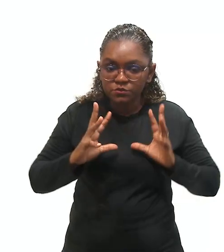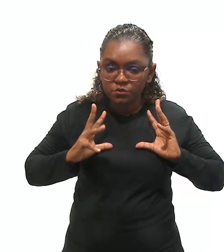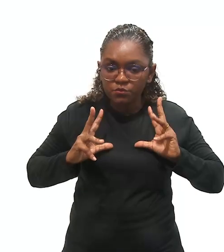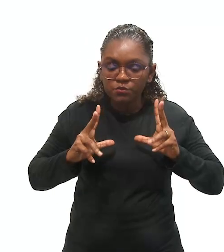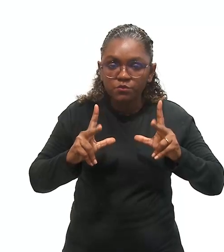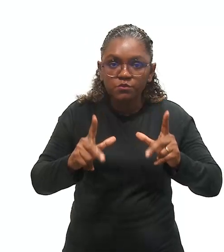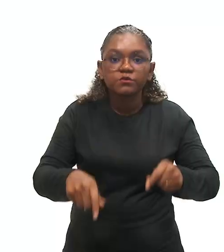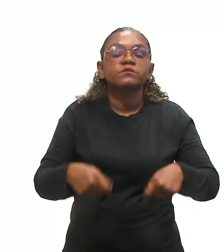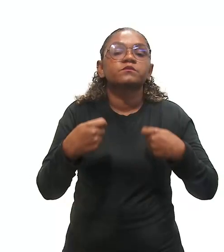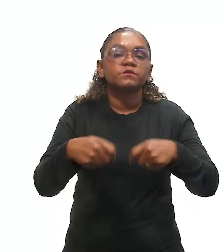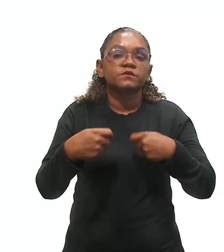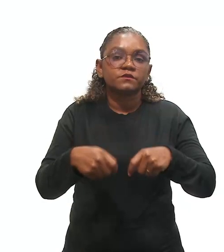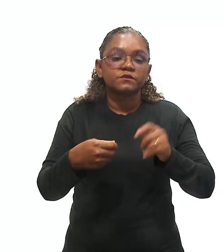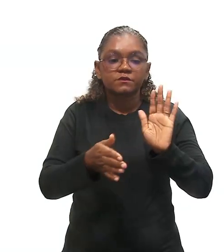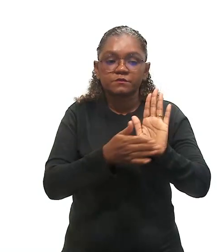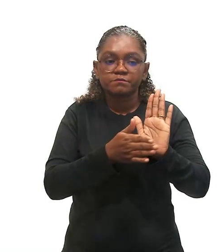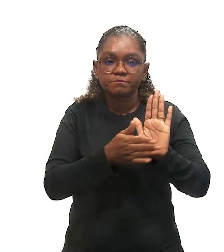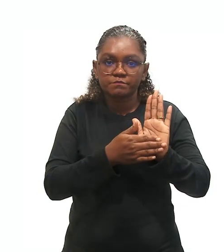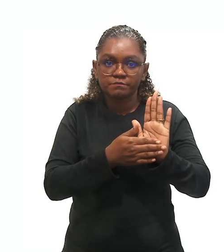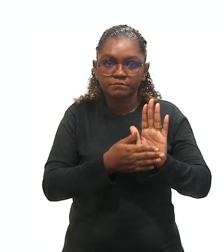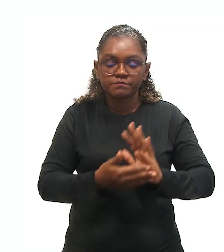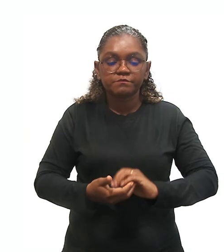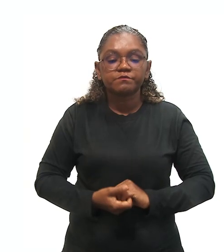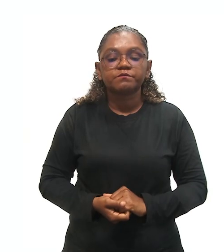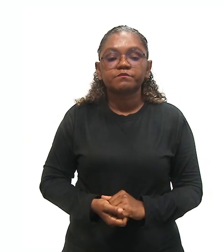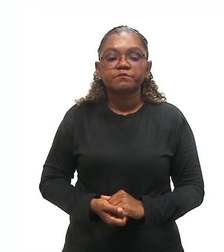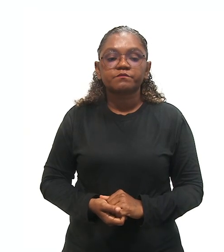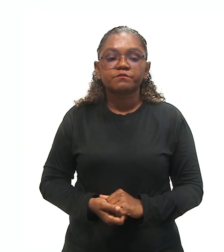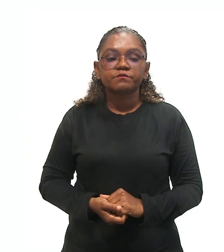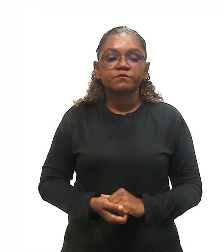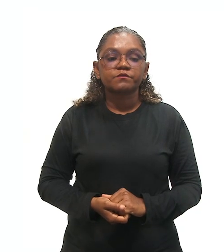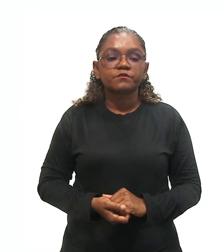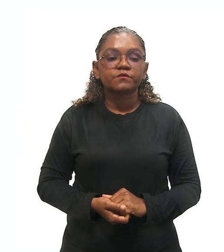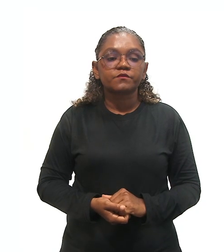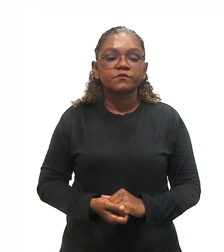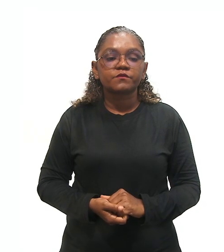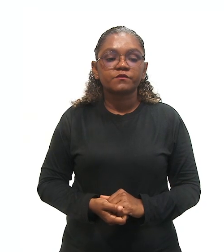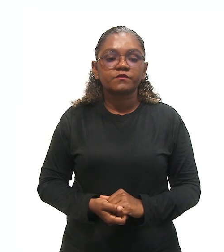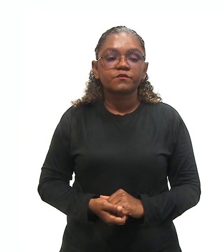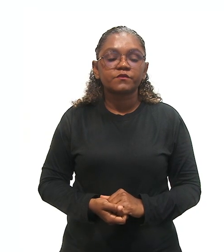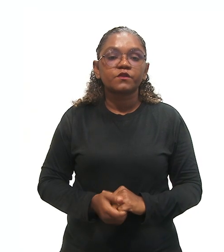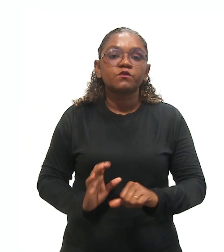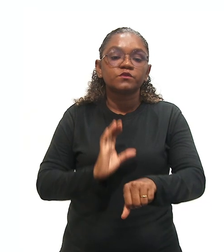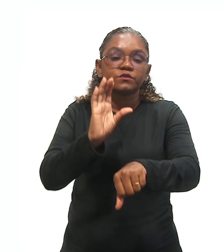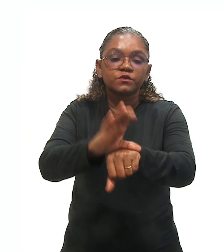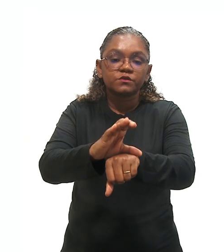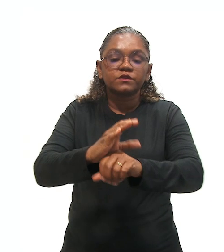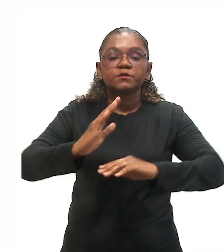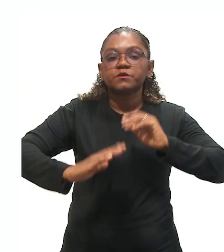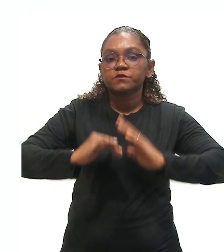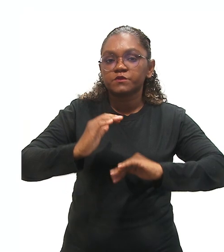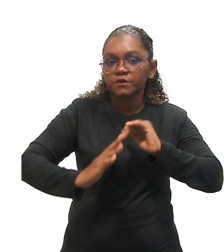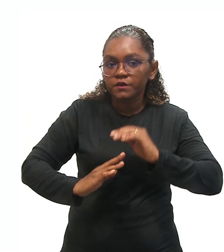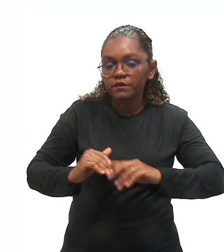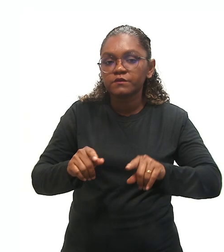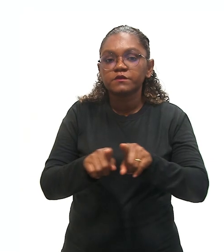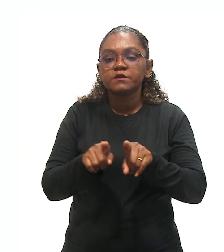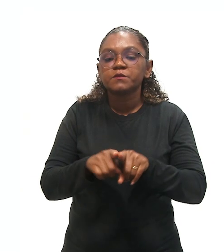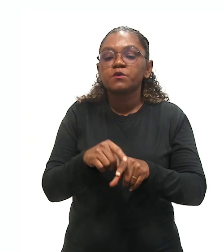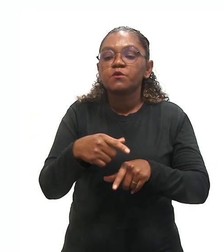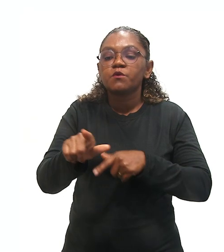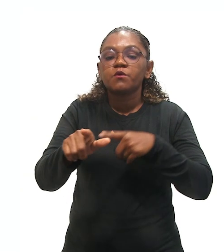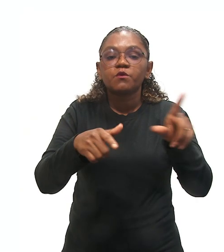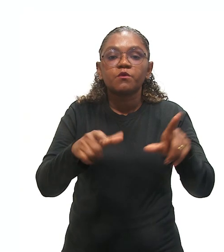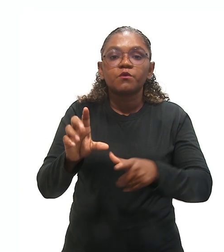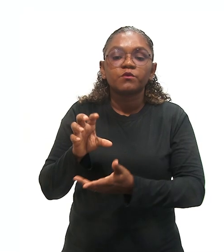o plano de contas. Vamos continuar aqui, na sequência, os conselhos profissionais e as demais entidades